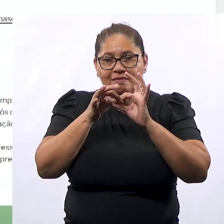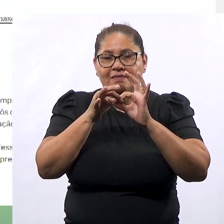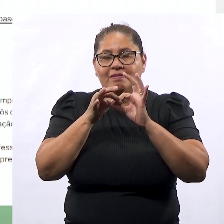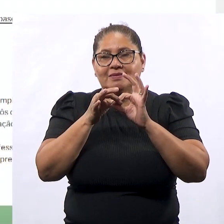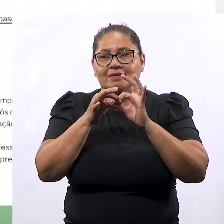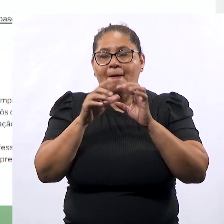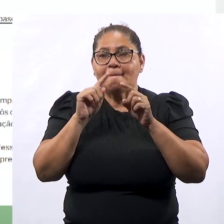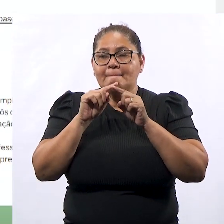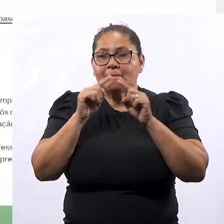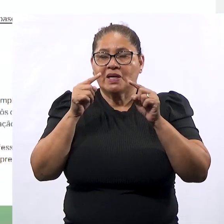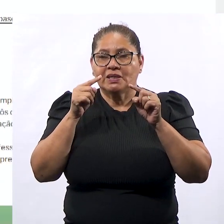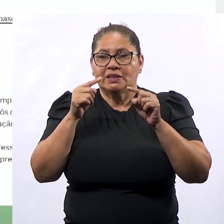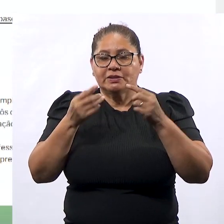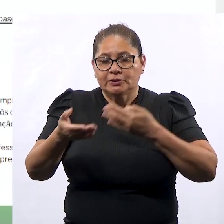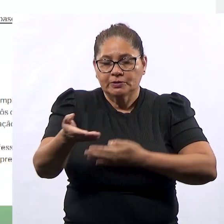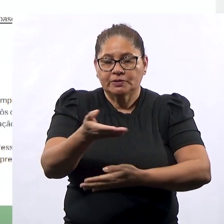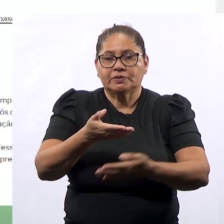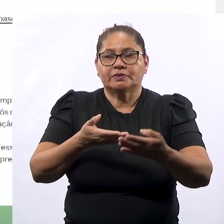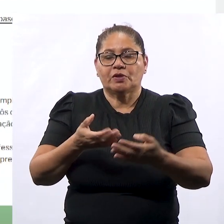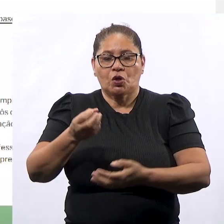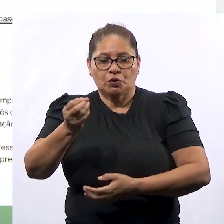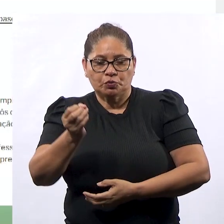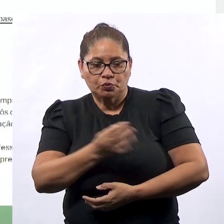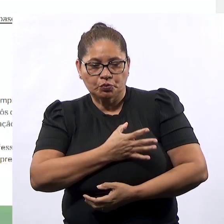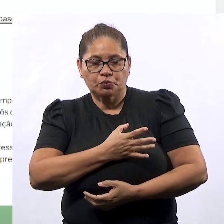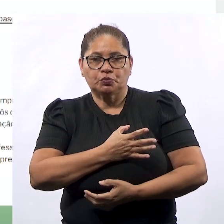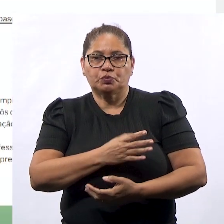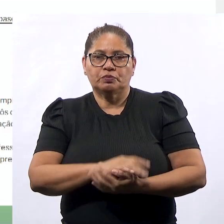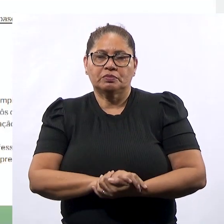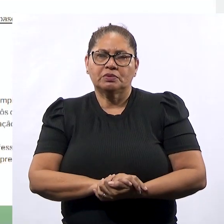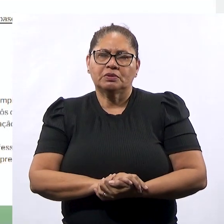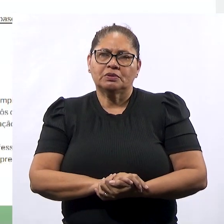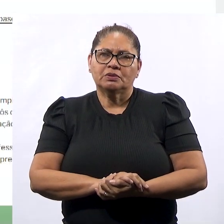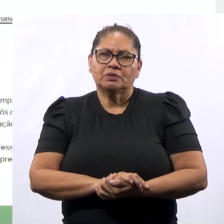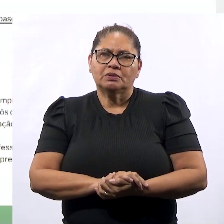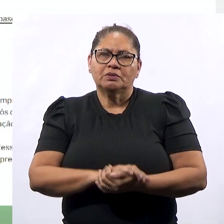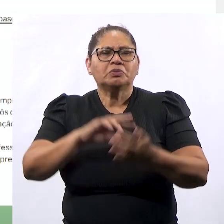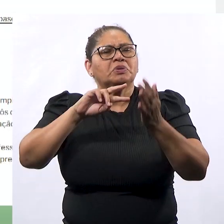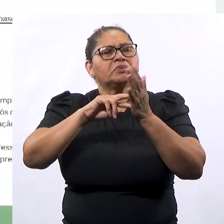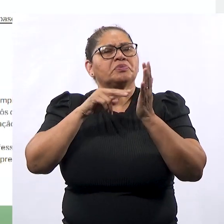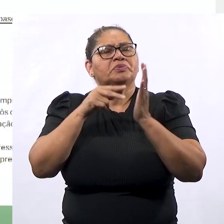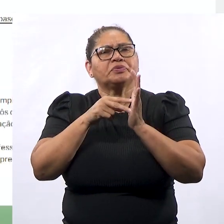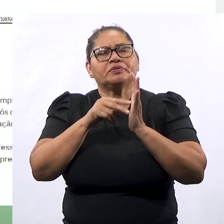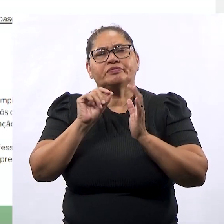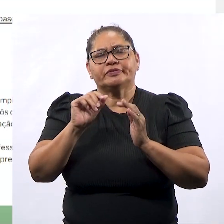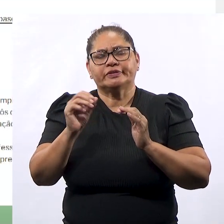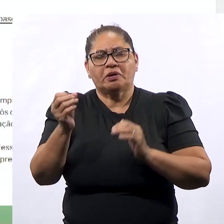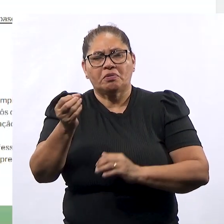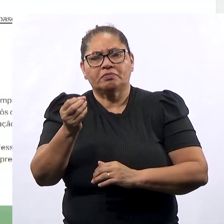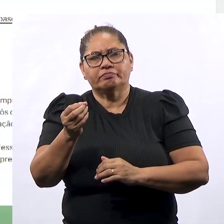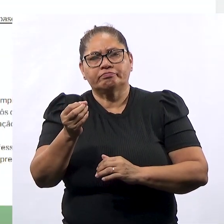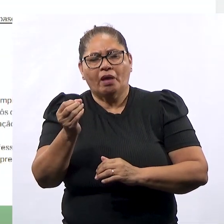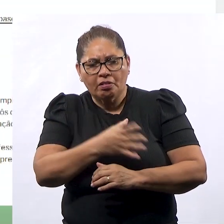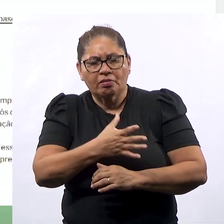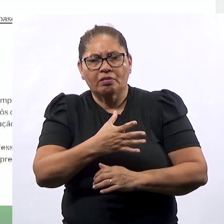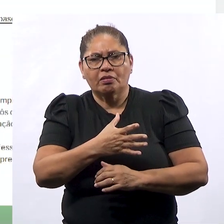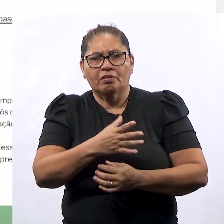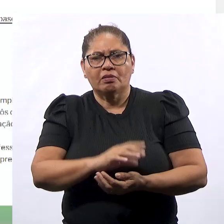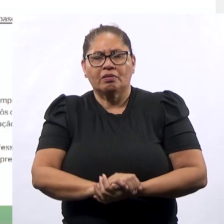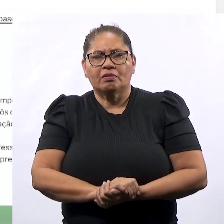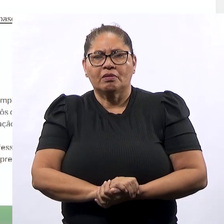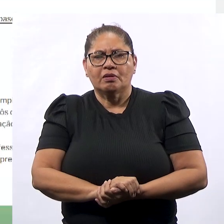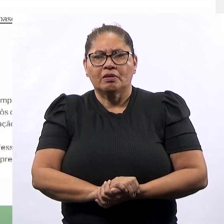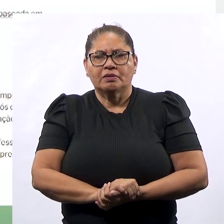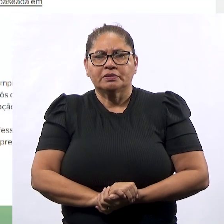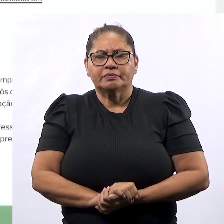integrativa e, portanto, em atribuições renováveis. O que seriam essas atribuições renováveis? Essas